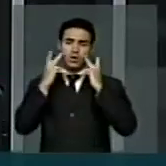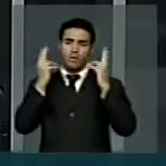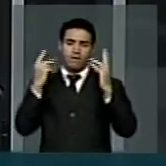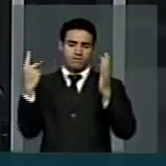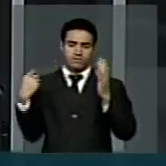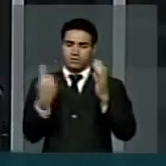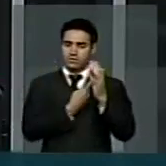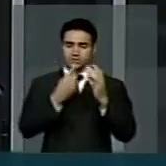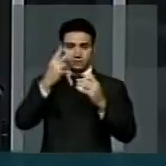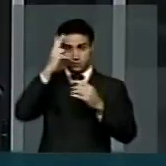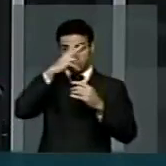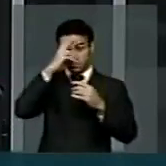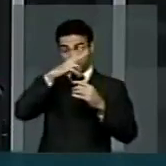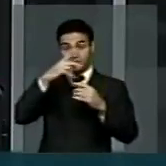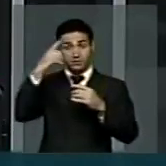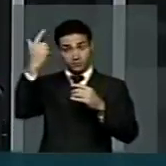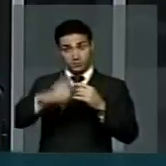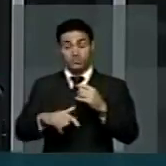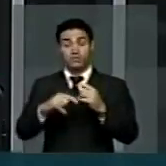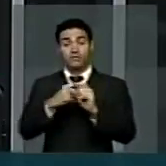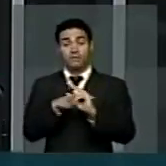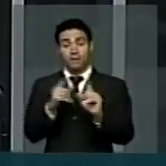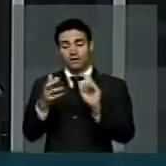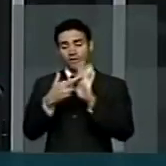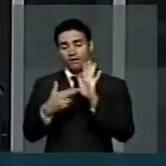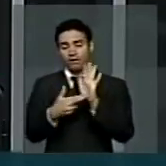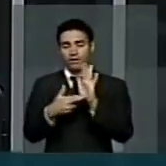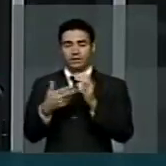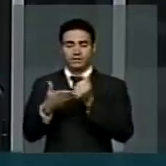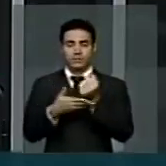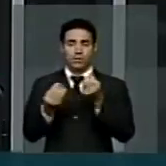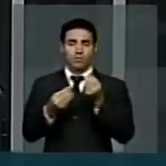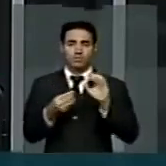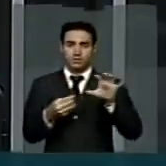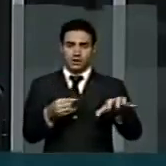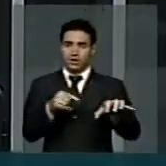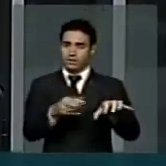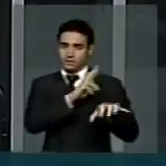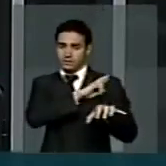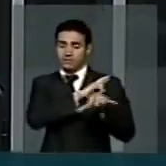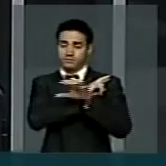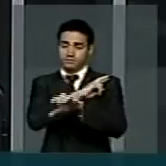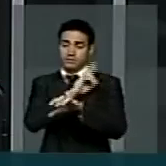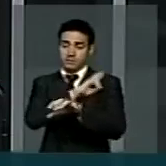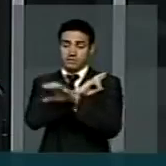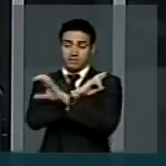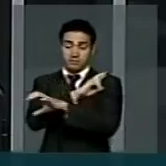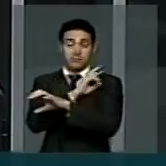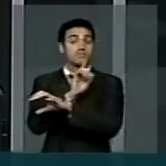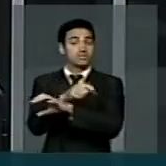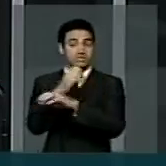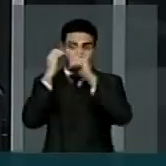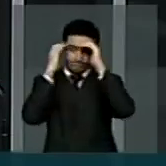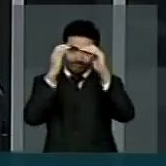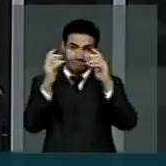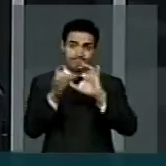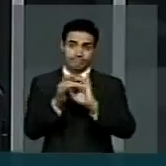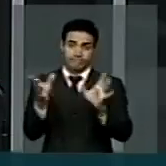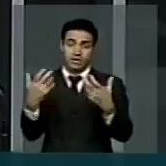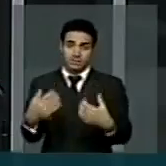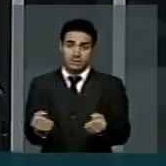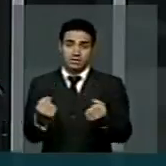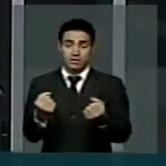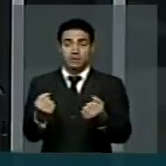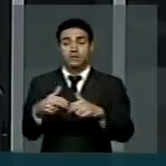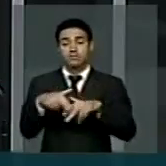história, mas que o princípio fundamental de divisão de atribuições entre os poderes deve ser respeitado. É por